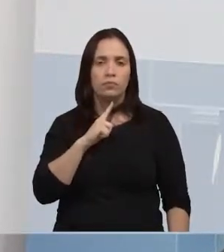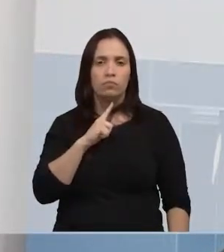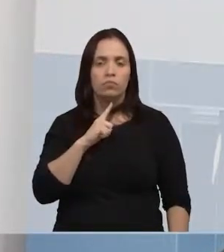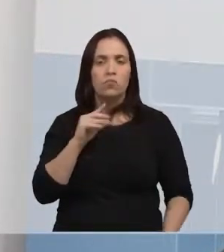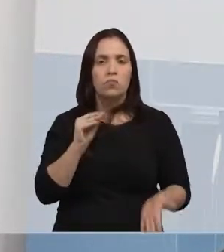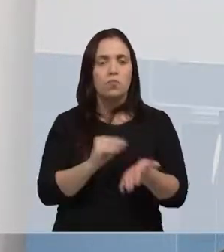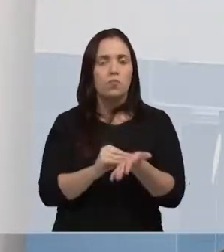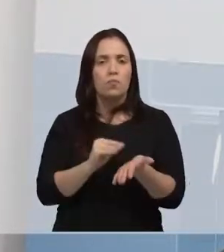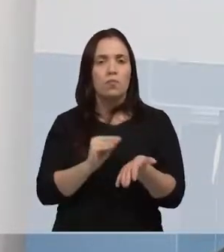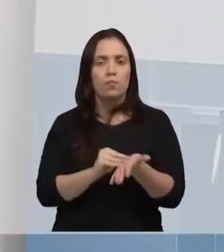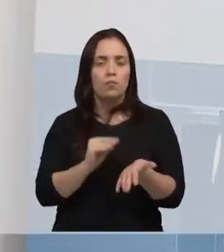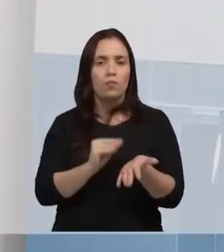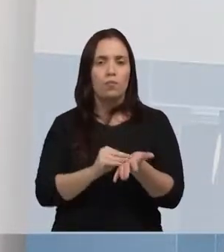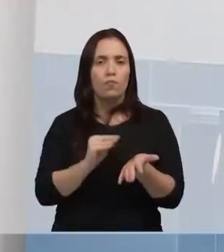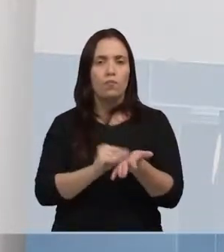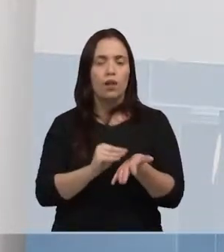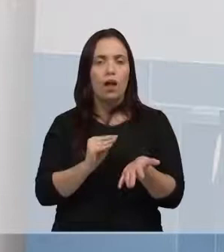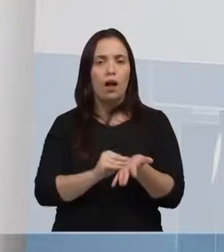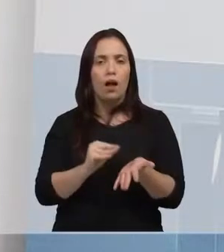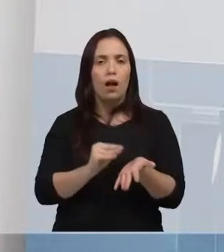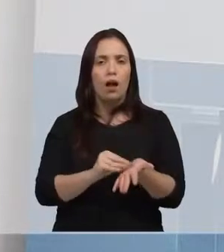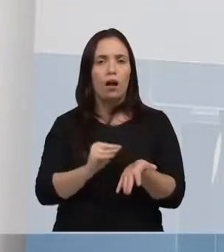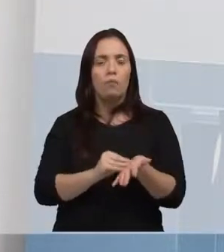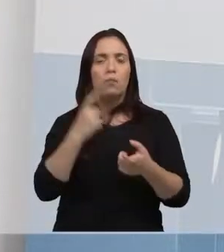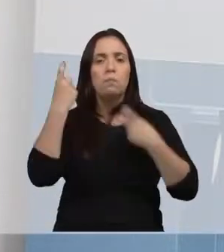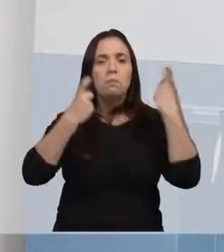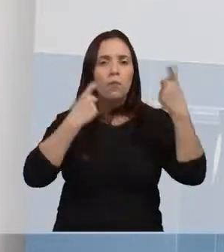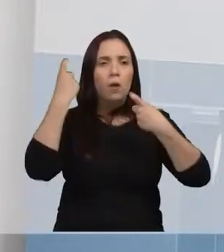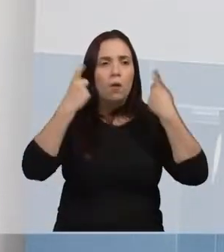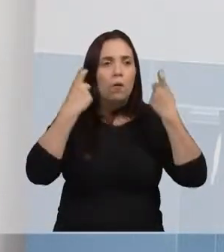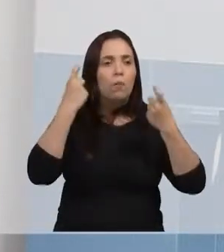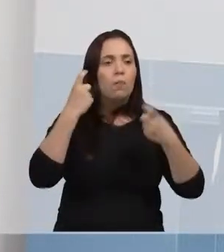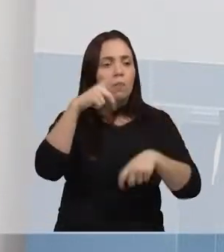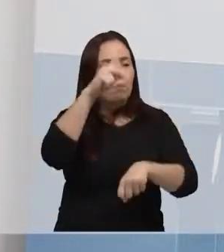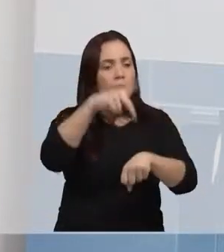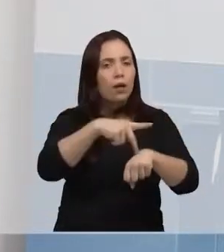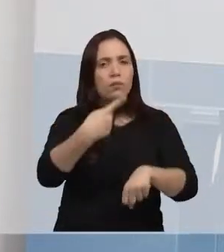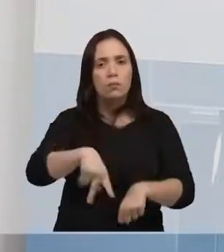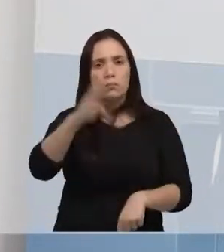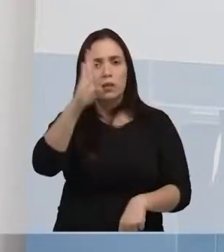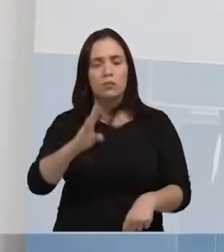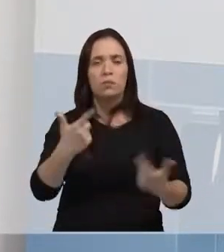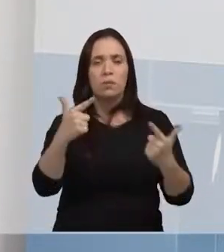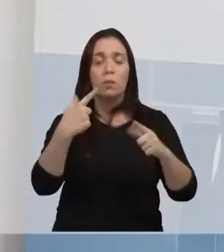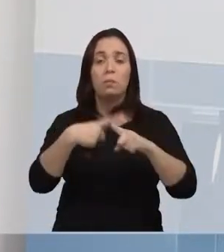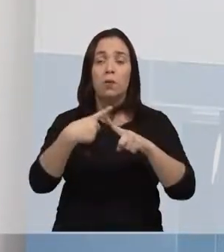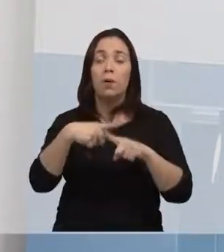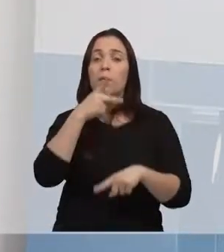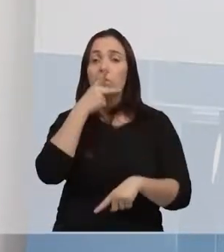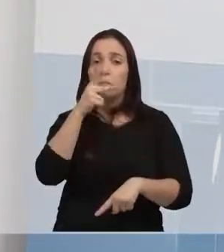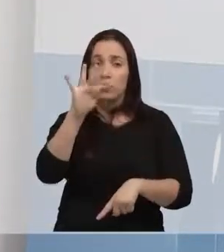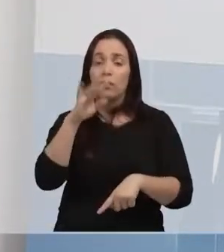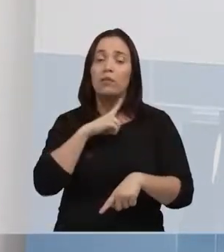falta de grandeza com esse país que é inaceitável. Porque o PT ele tem uma história